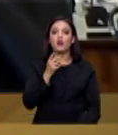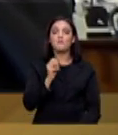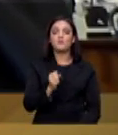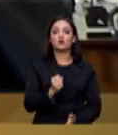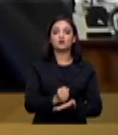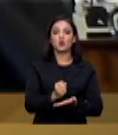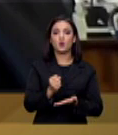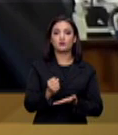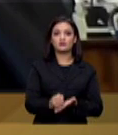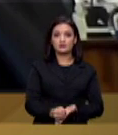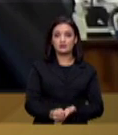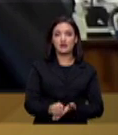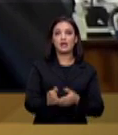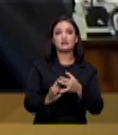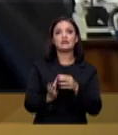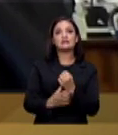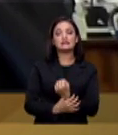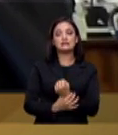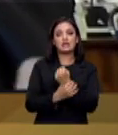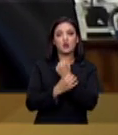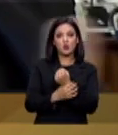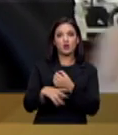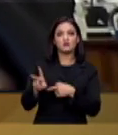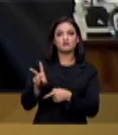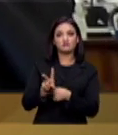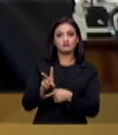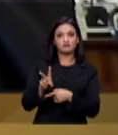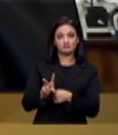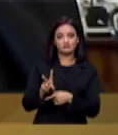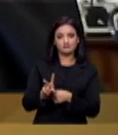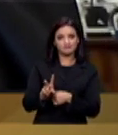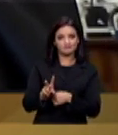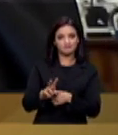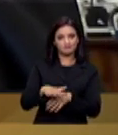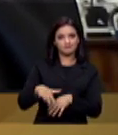contratação de agentes socioeducativos, né, total de